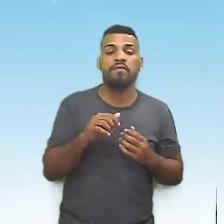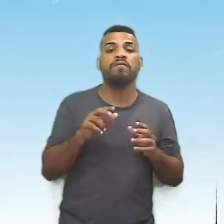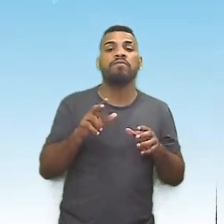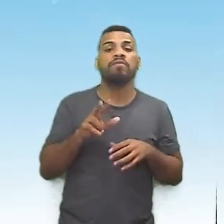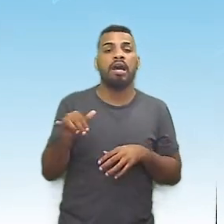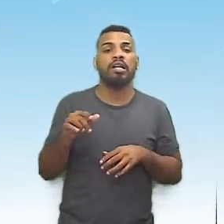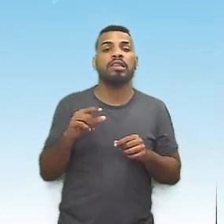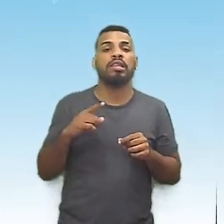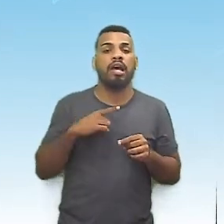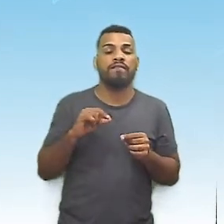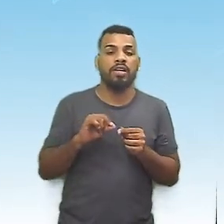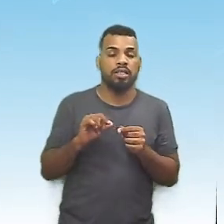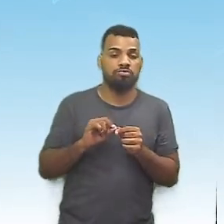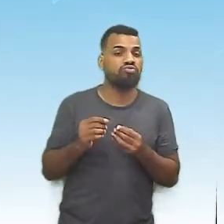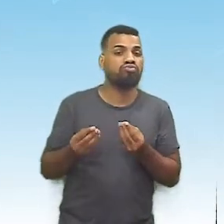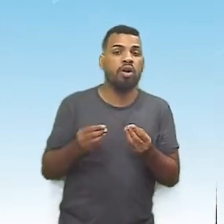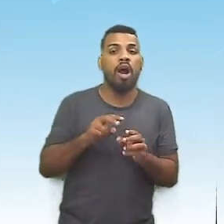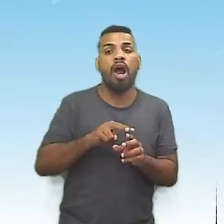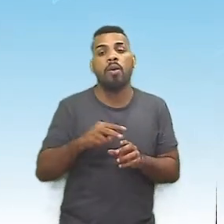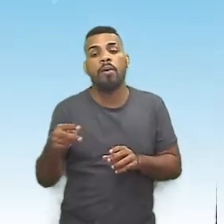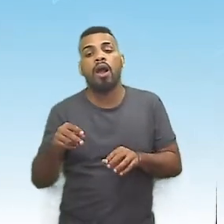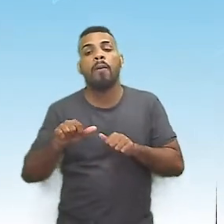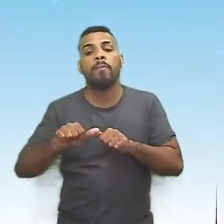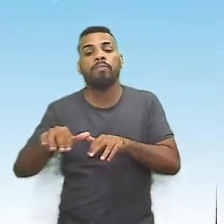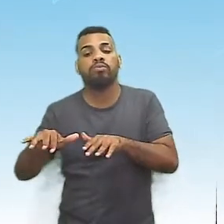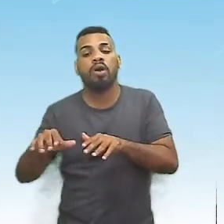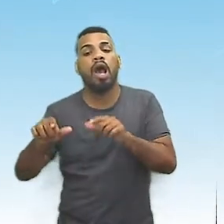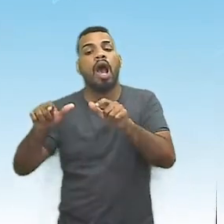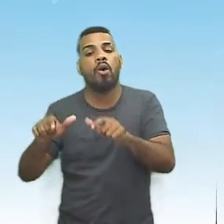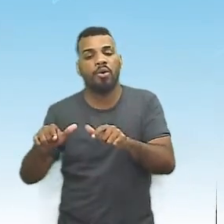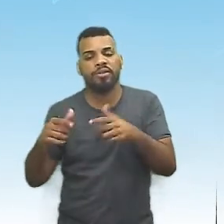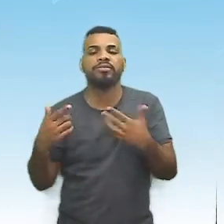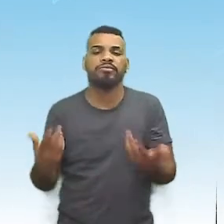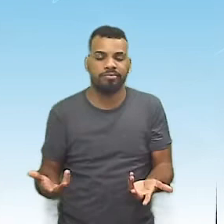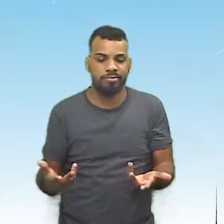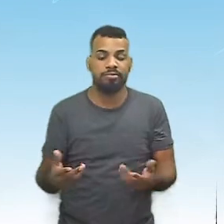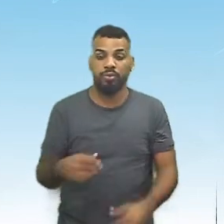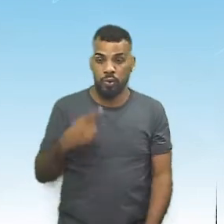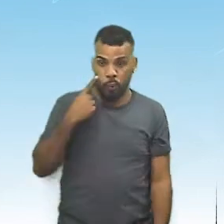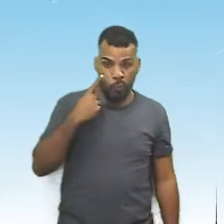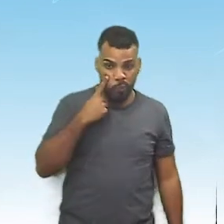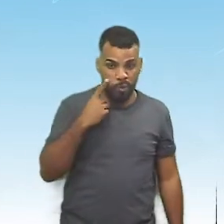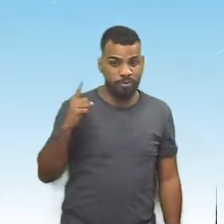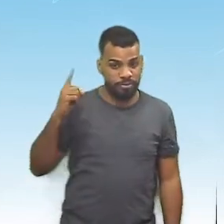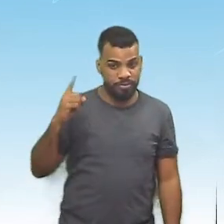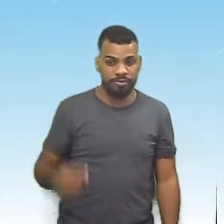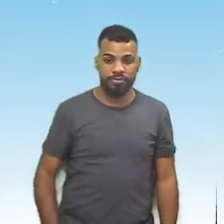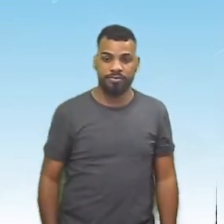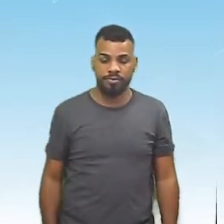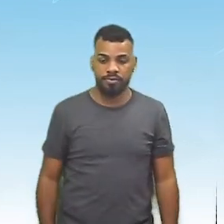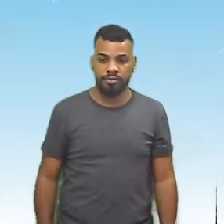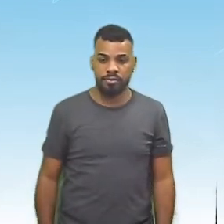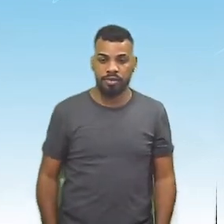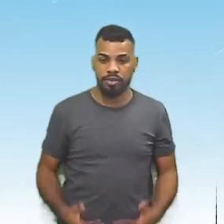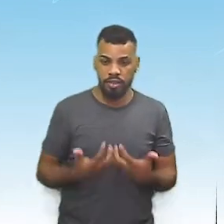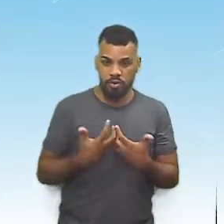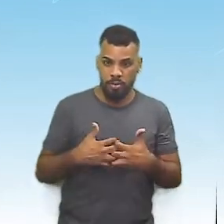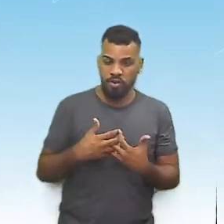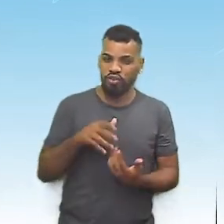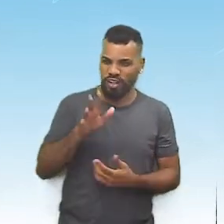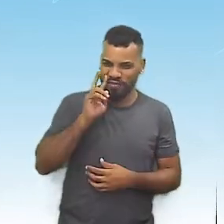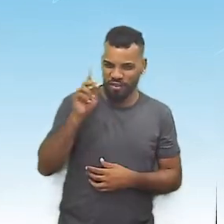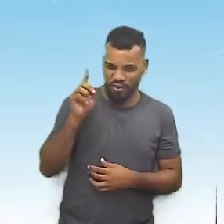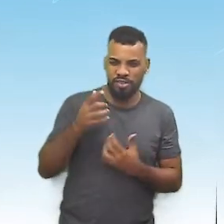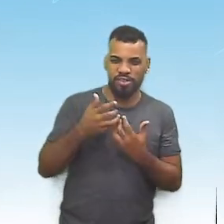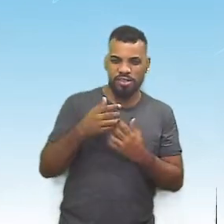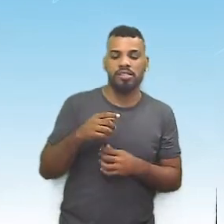ser dissipada. E aí eu gostaria que vocês observassem essa imagem aí de uma máquina térmica, quando eu falo da